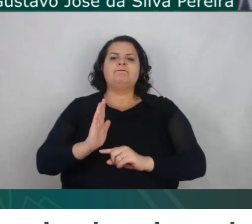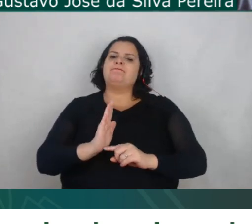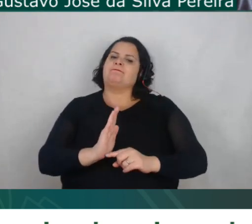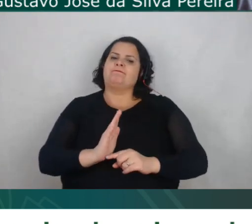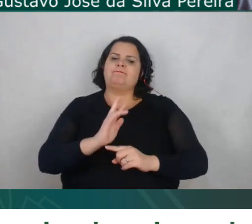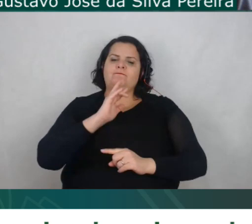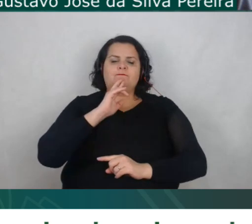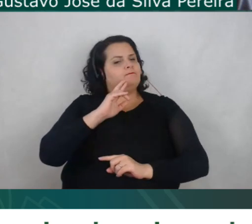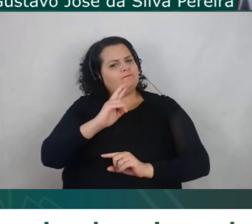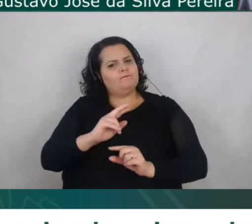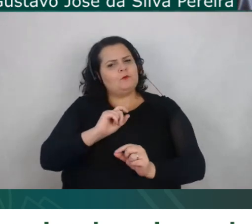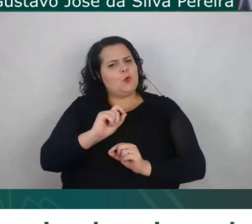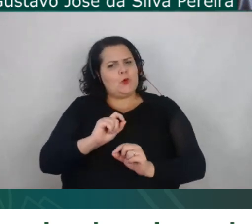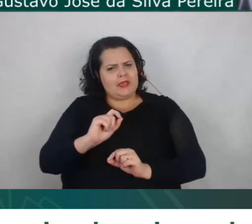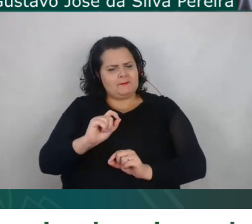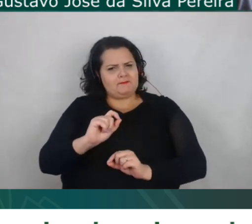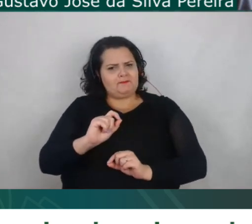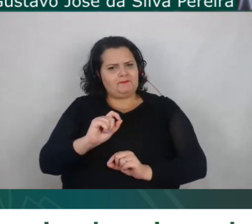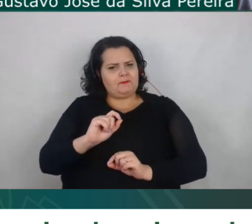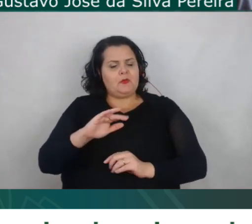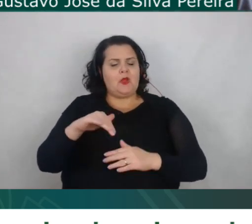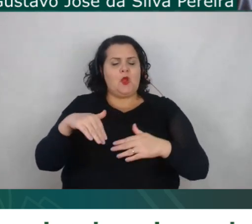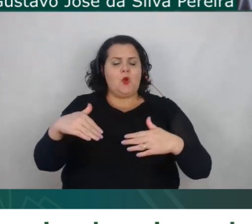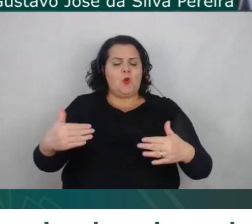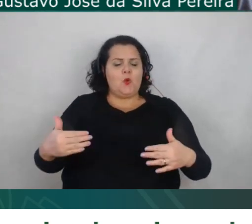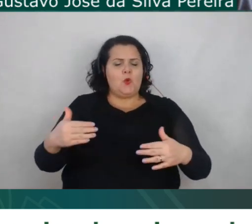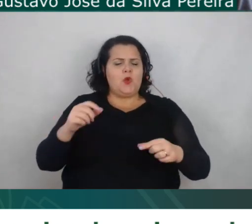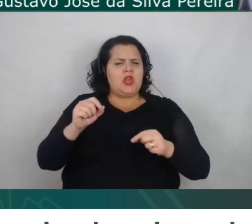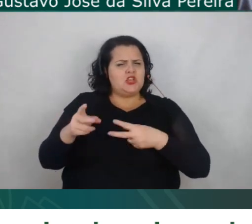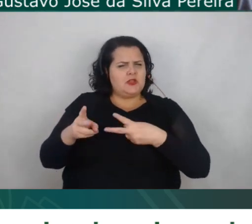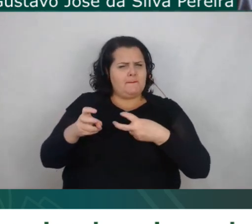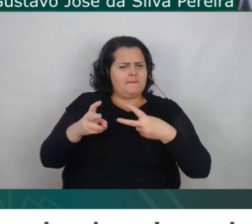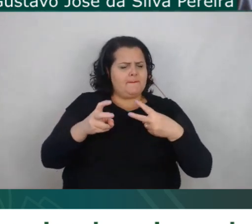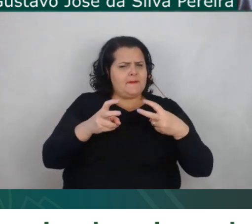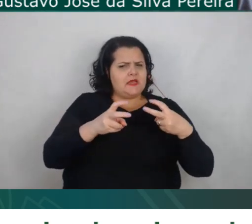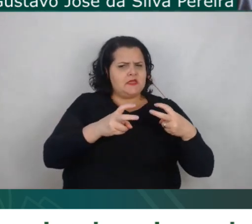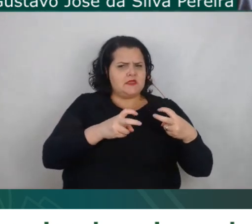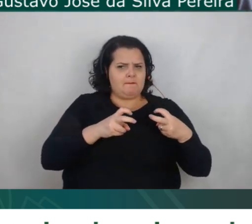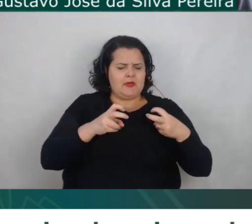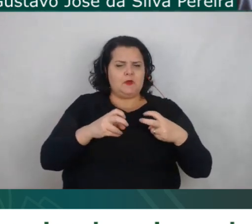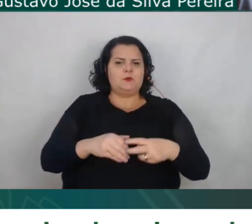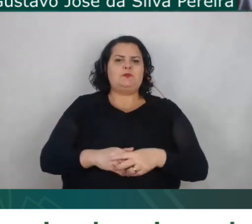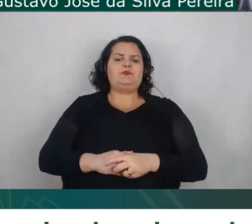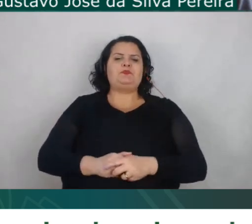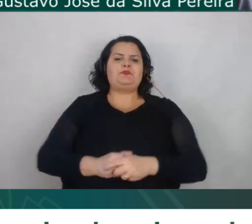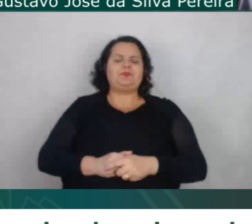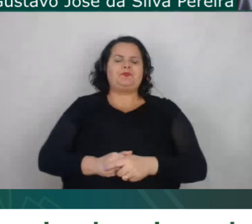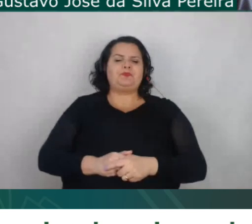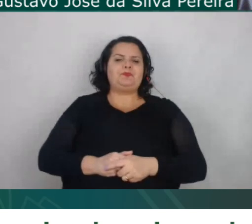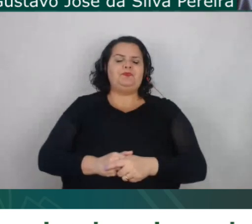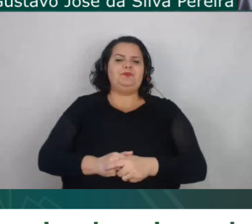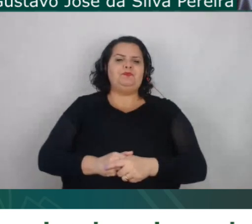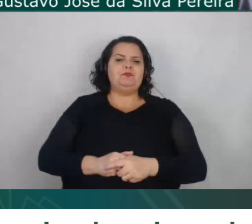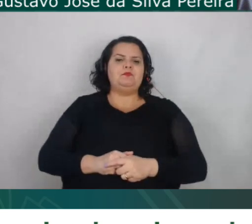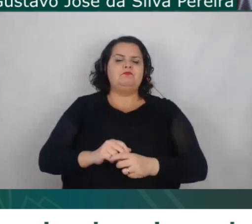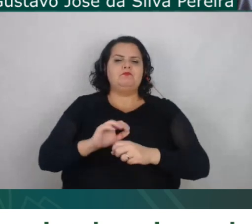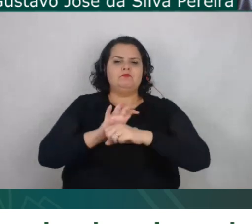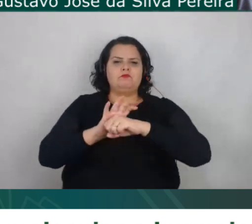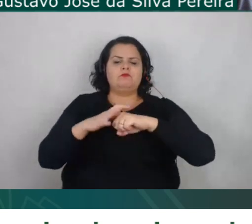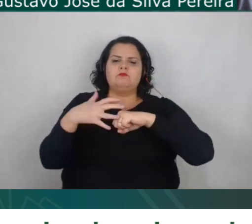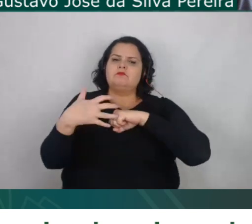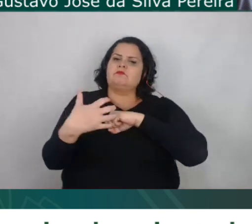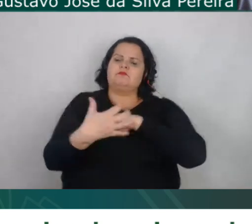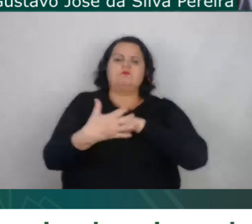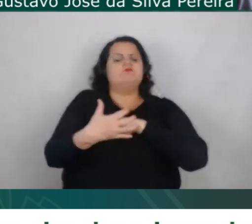uma coisa assim, na clínica, o que está chamando muita atenção? A gente começou a ver Covid-19